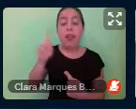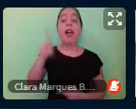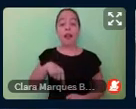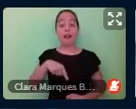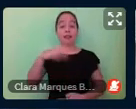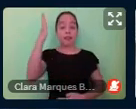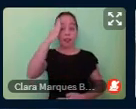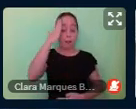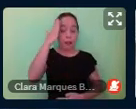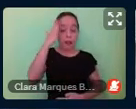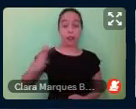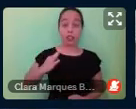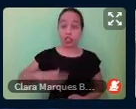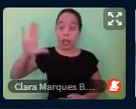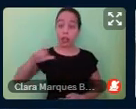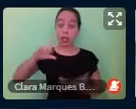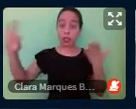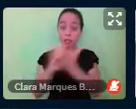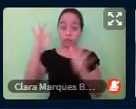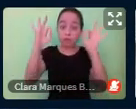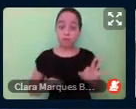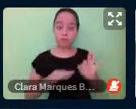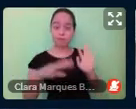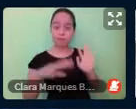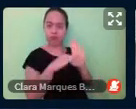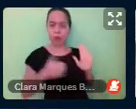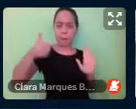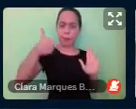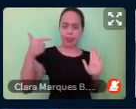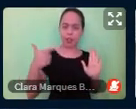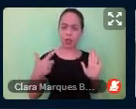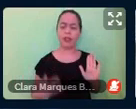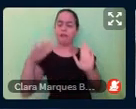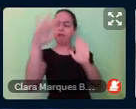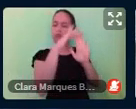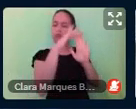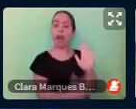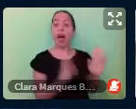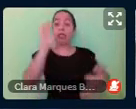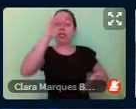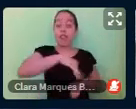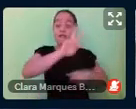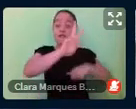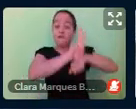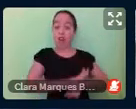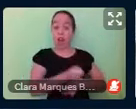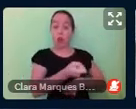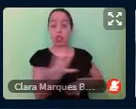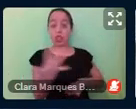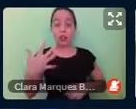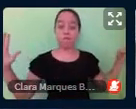com inscrições homologadas para compor a lista da qual serão convocados os estudantes para a realização da análise